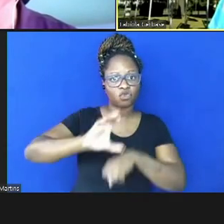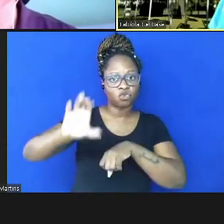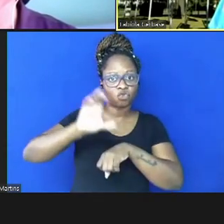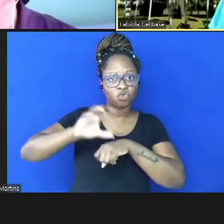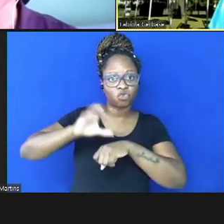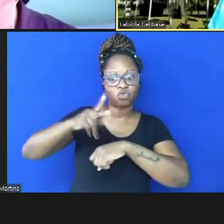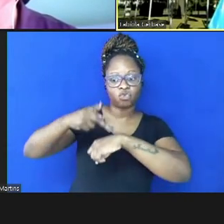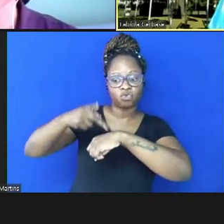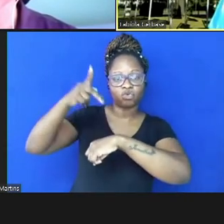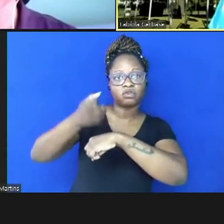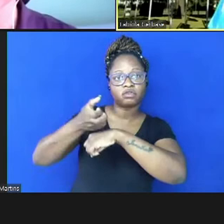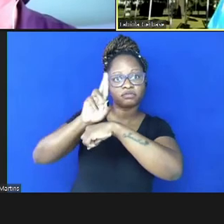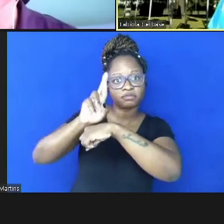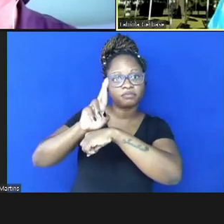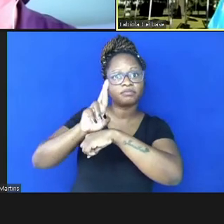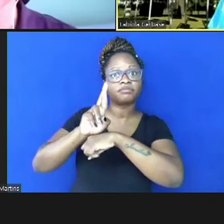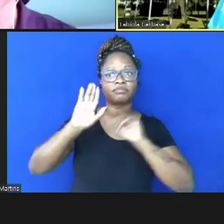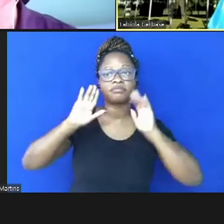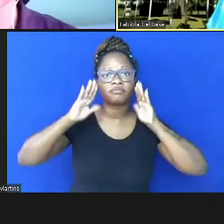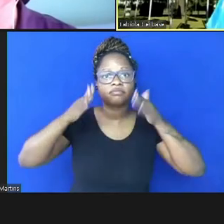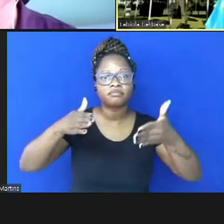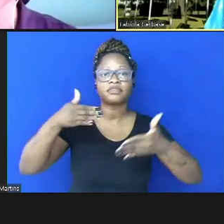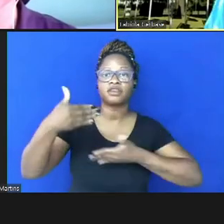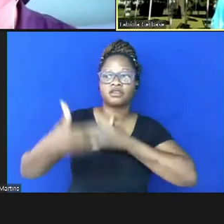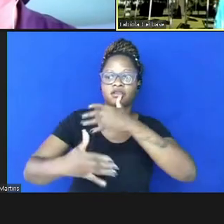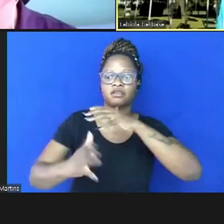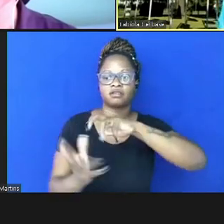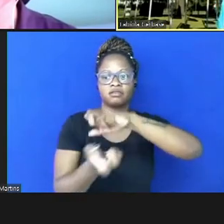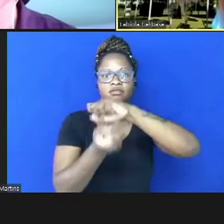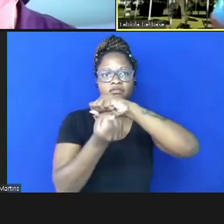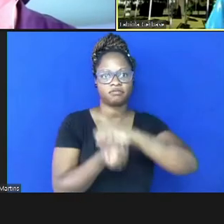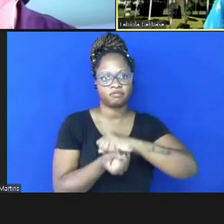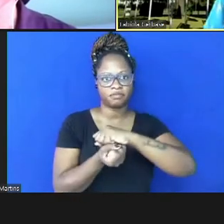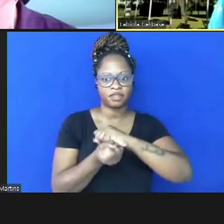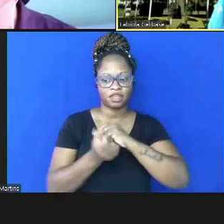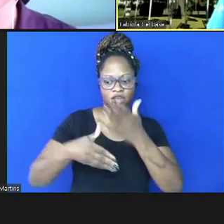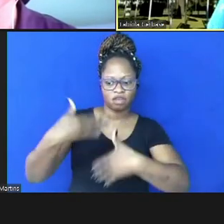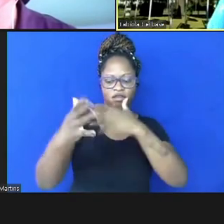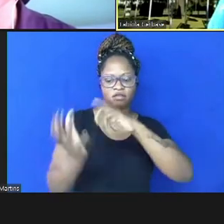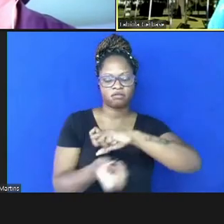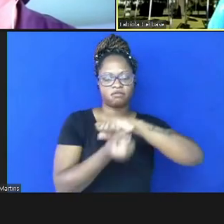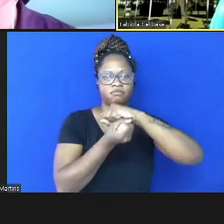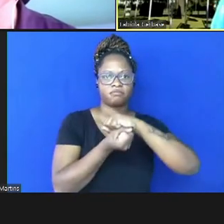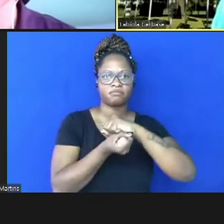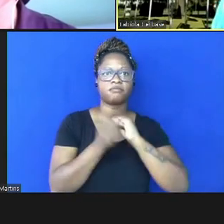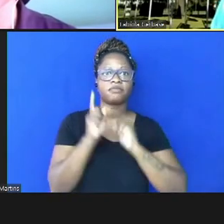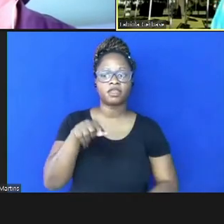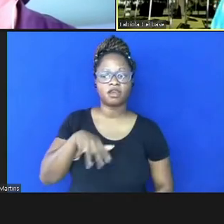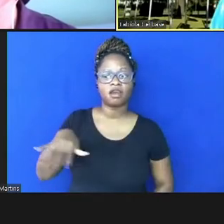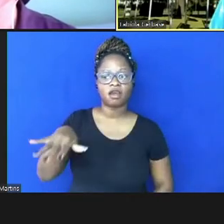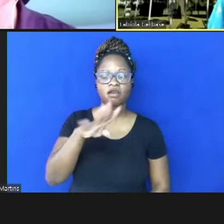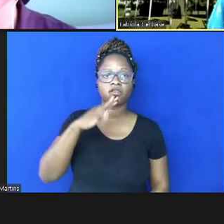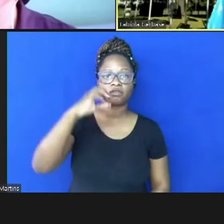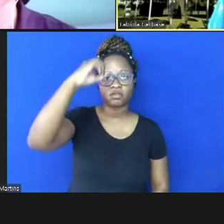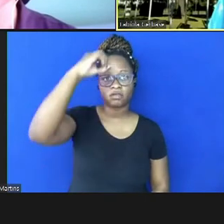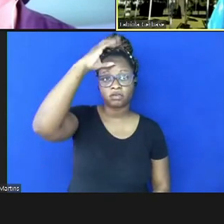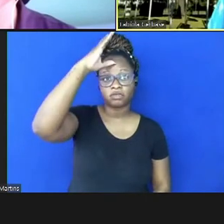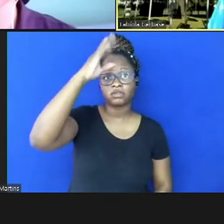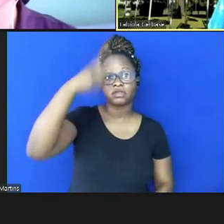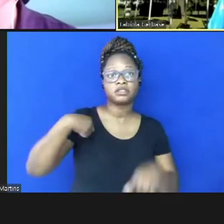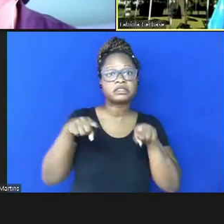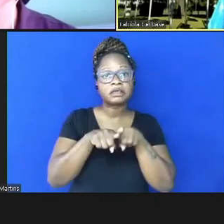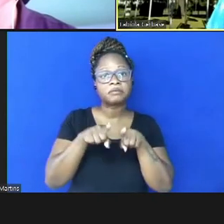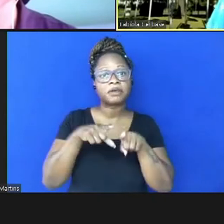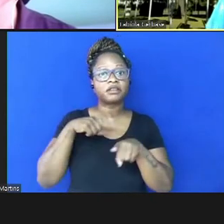com ênfase em desenvolvimento sustentável, para as mais variadas áreas do conhecimento, e dentro dele tem